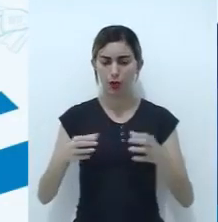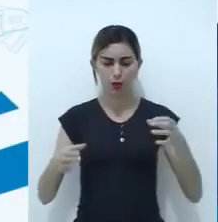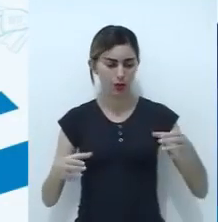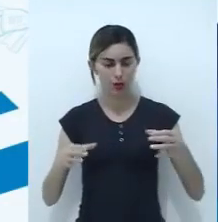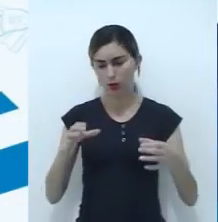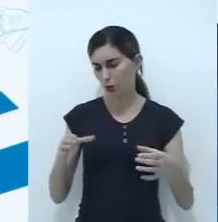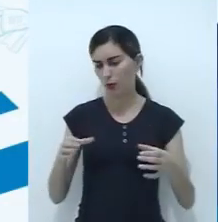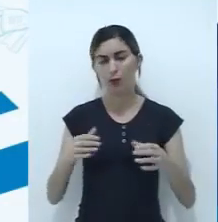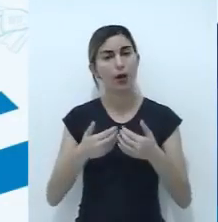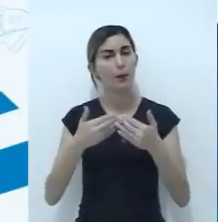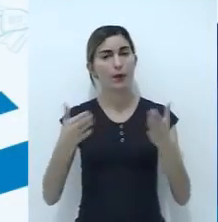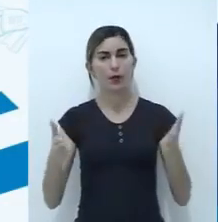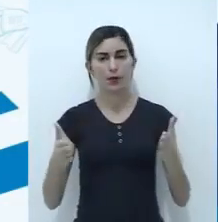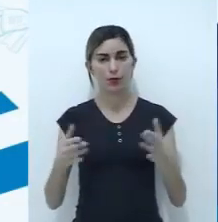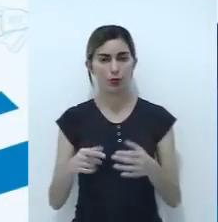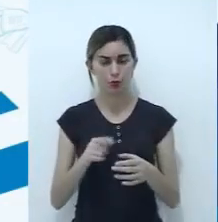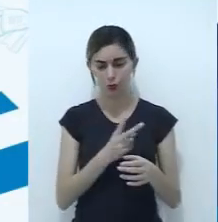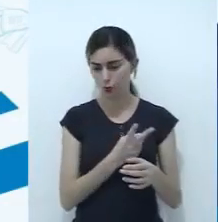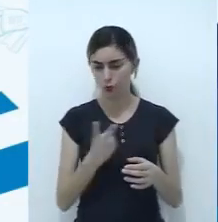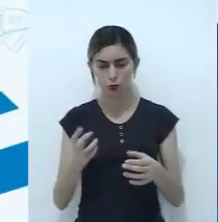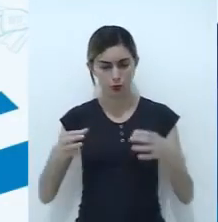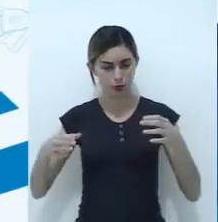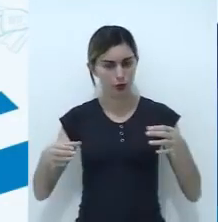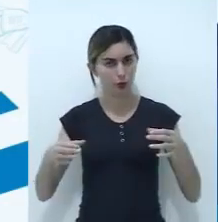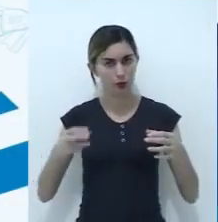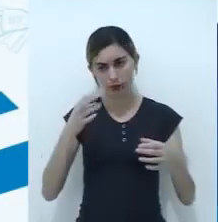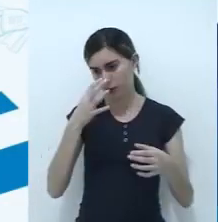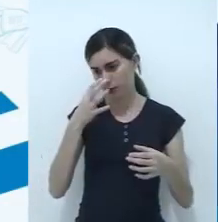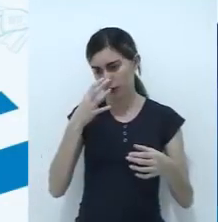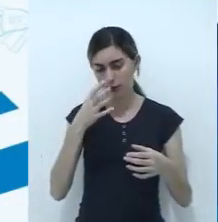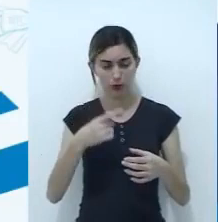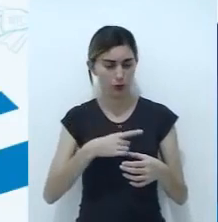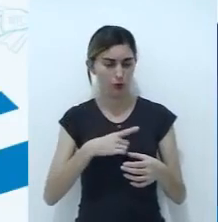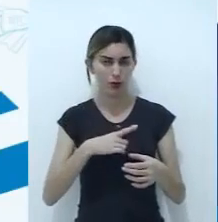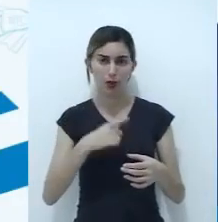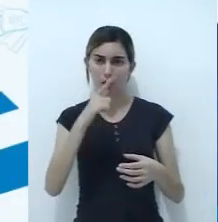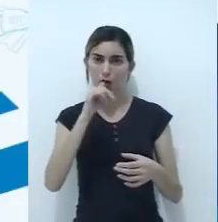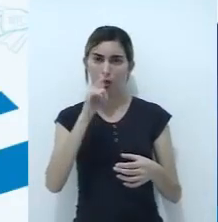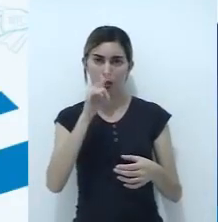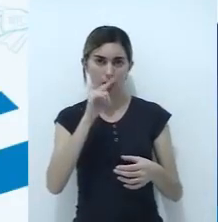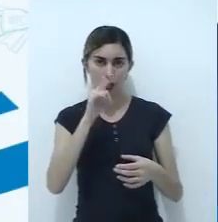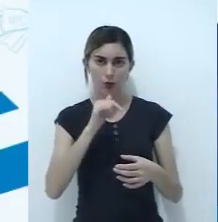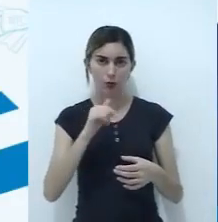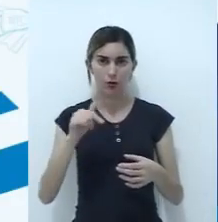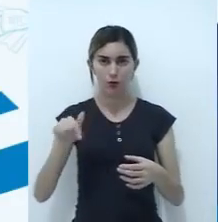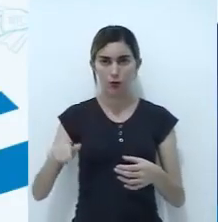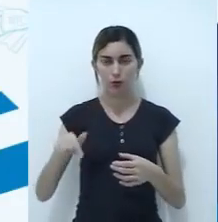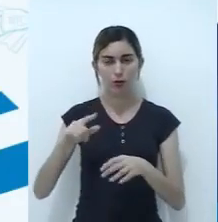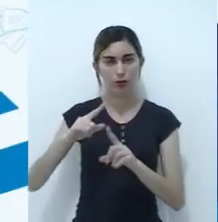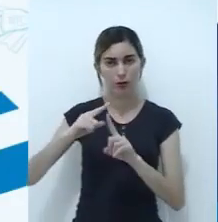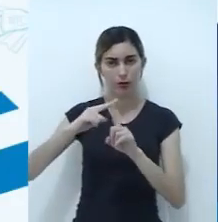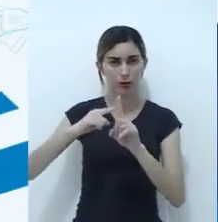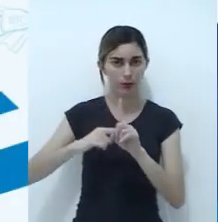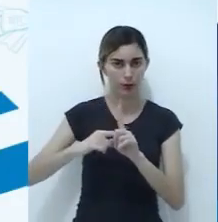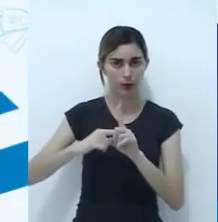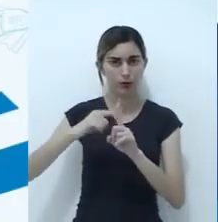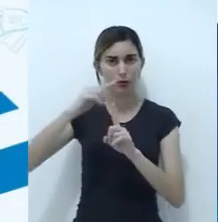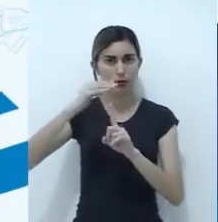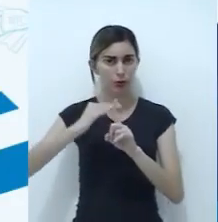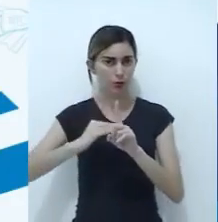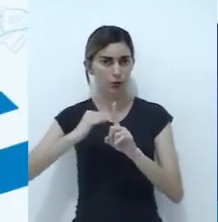aberto, né? Naqueles 2 copos que você observou, eu tinha uma água que estava sobre uma